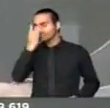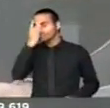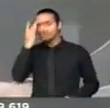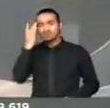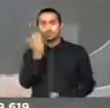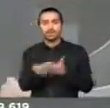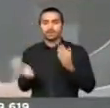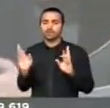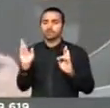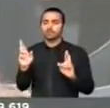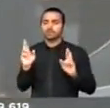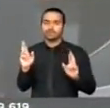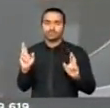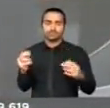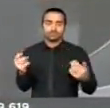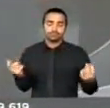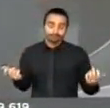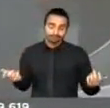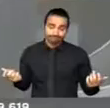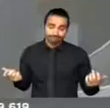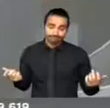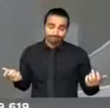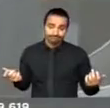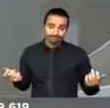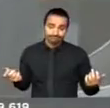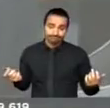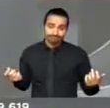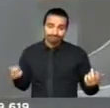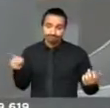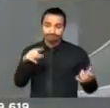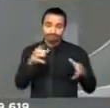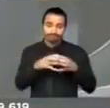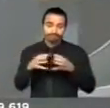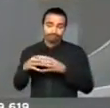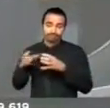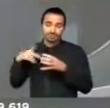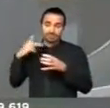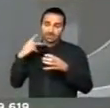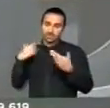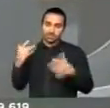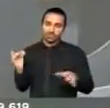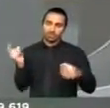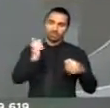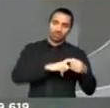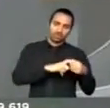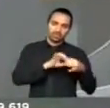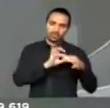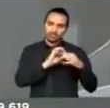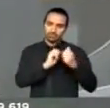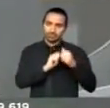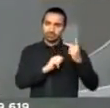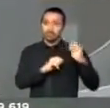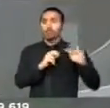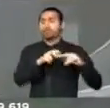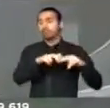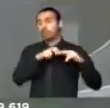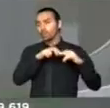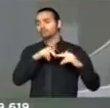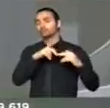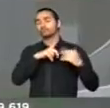brasileiros, eu acredito que esses partidos, mais na frente, não vão recompor a base do governo. Portanto, é preocupante o que